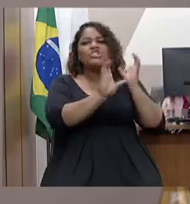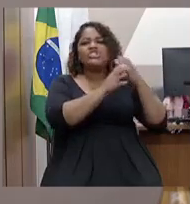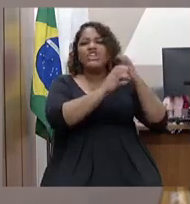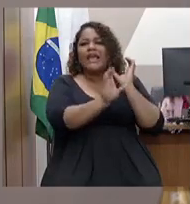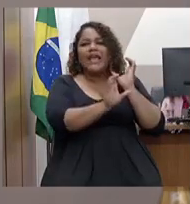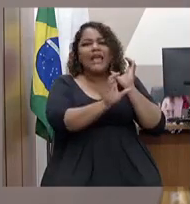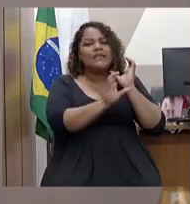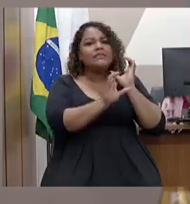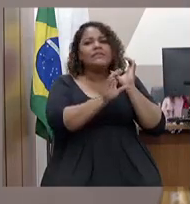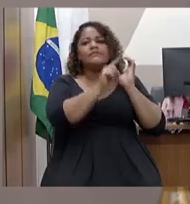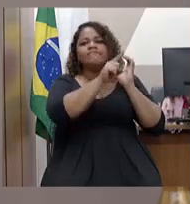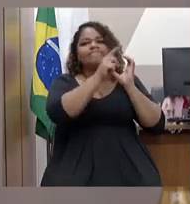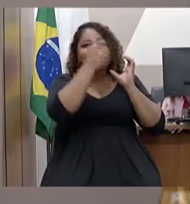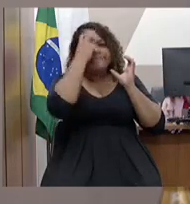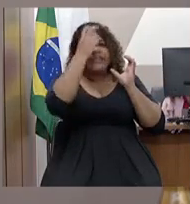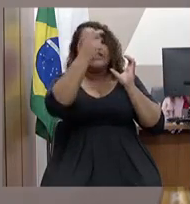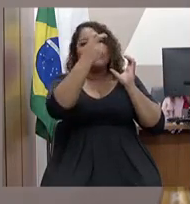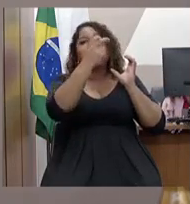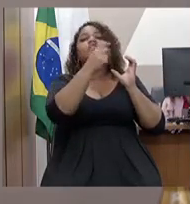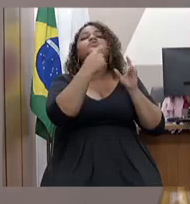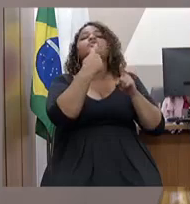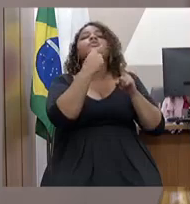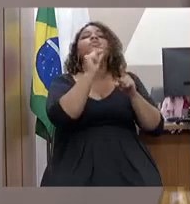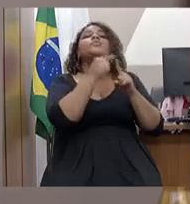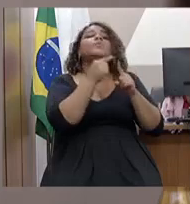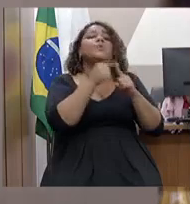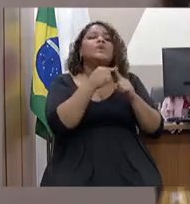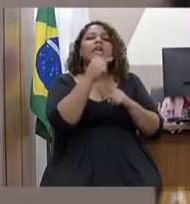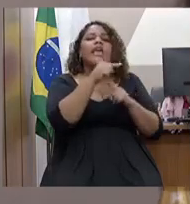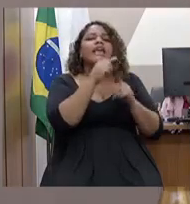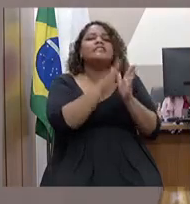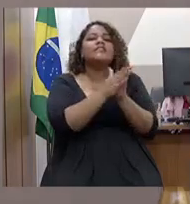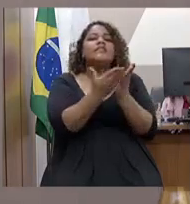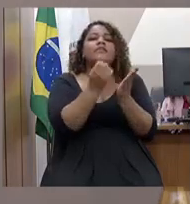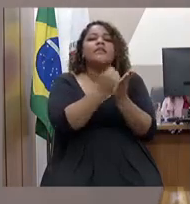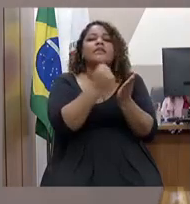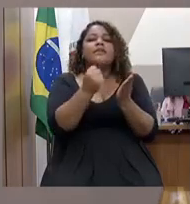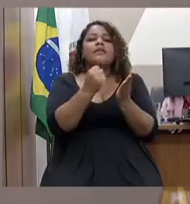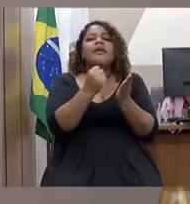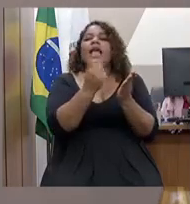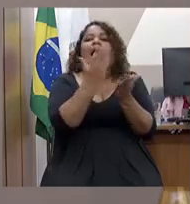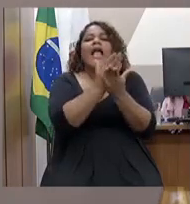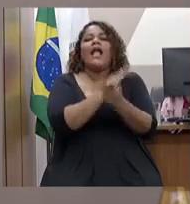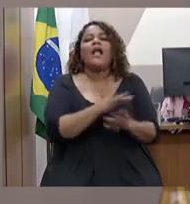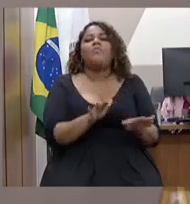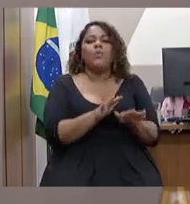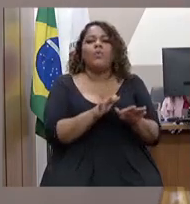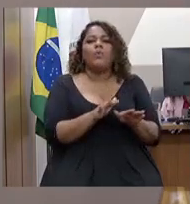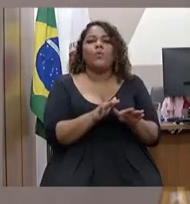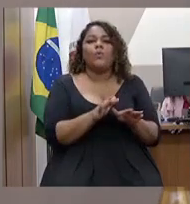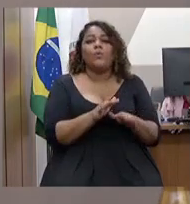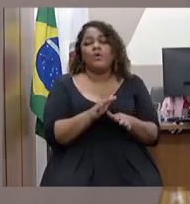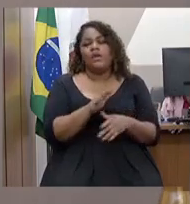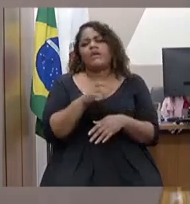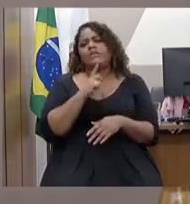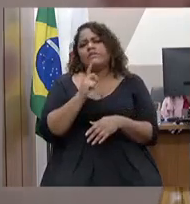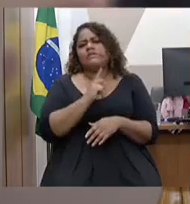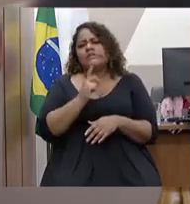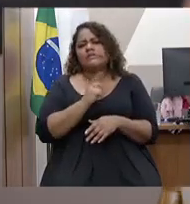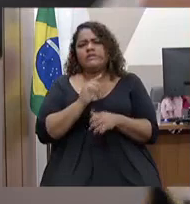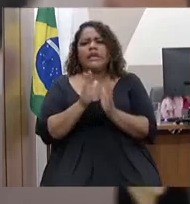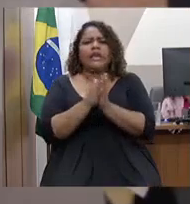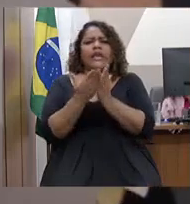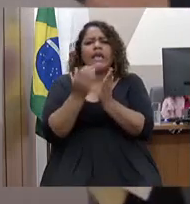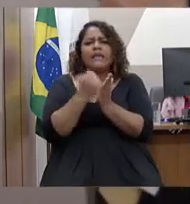ter acabado com a carteira de trabalho por mais que a modernidade chegue a carteira de trabalho digital no